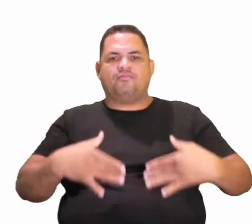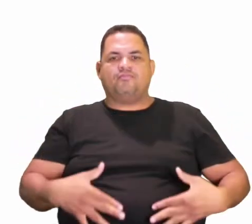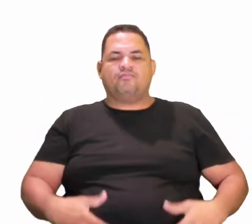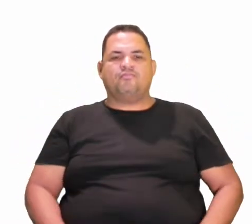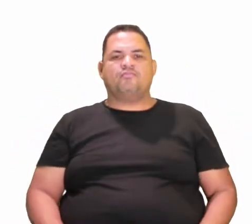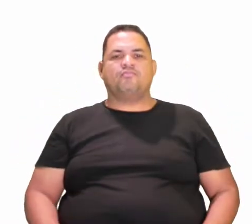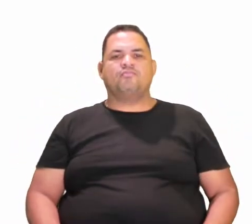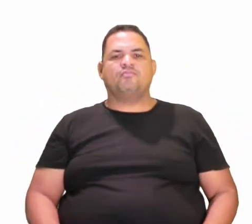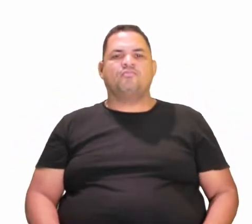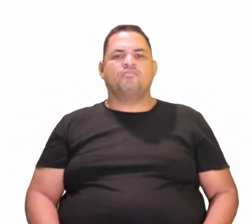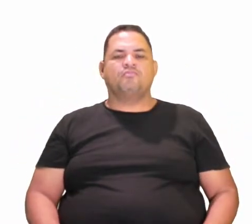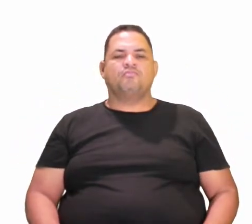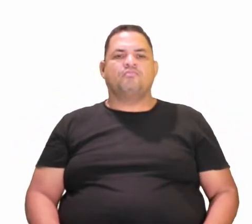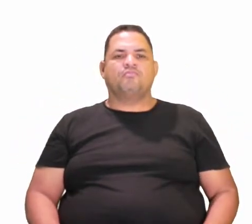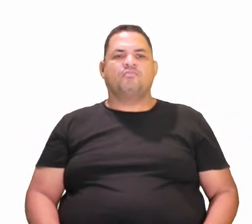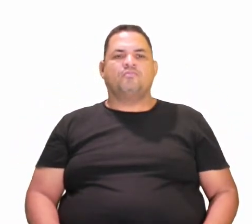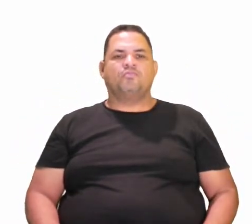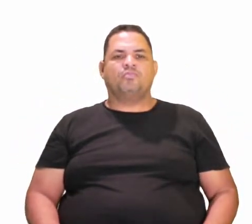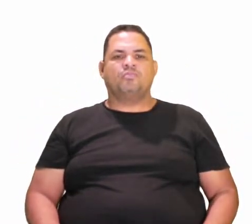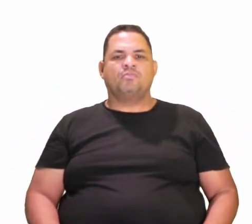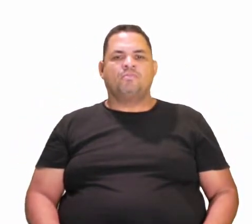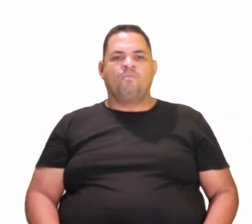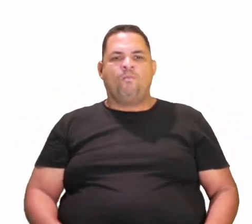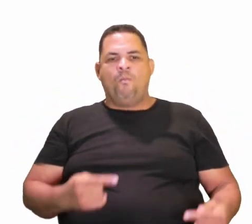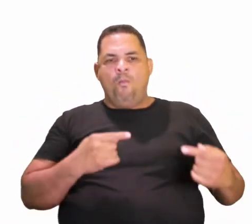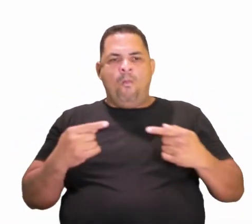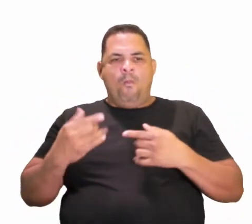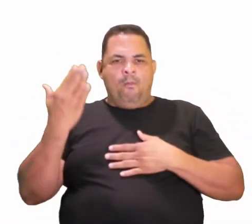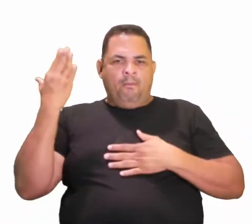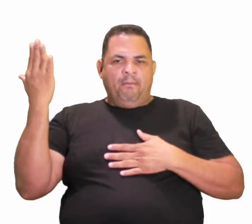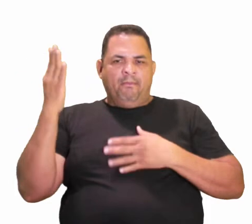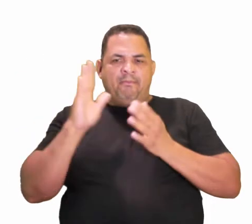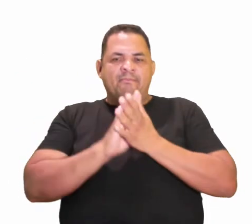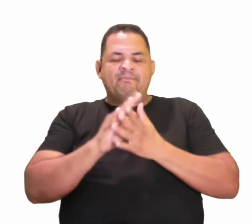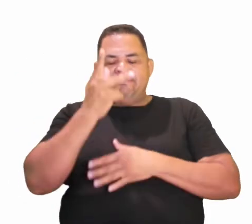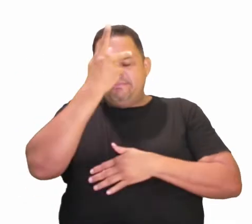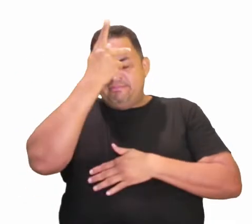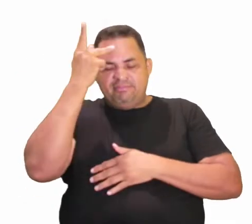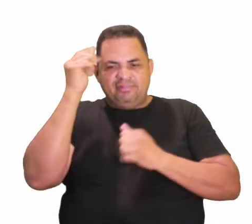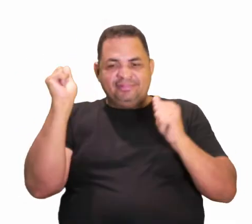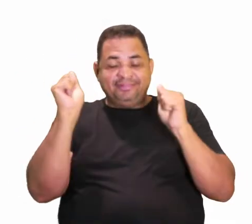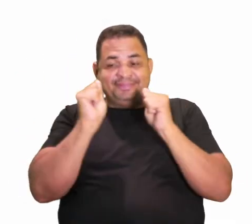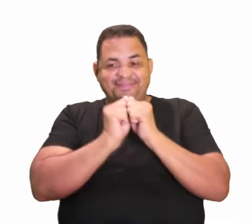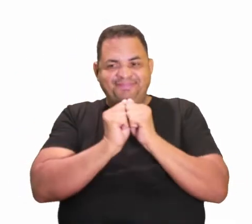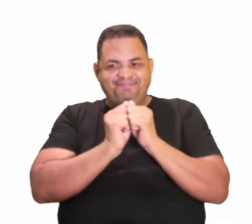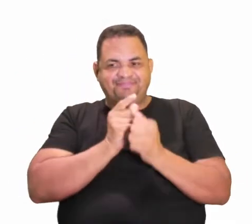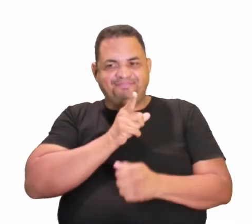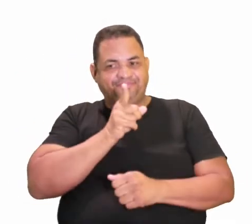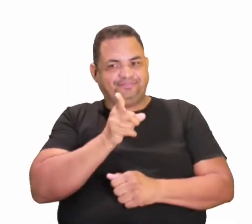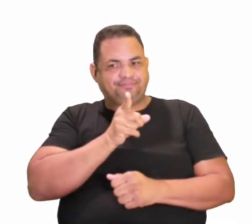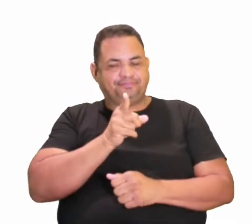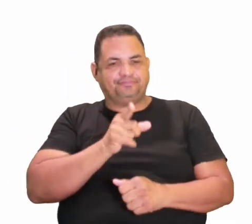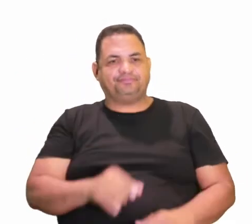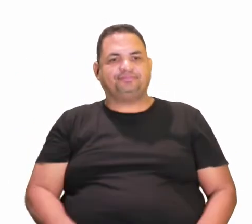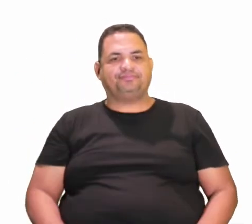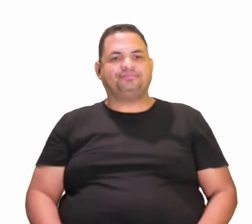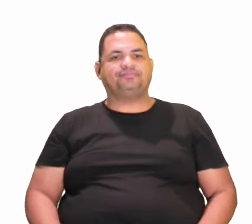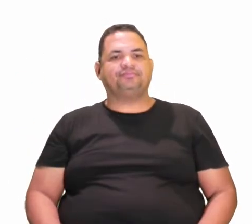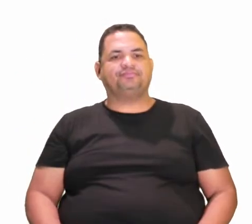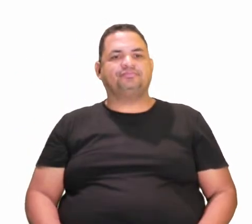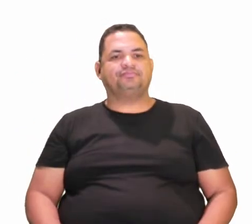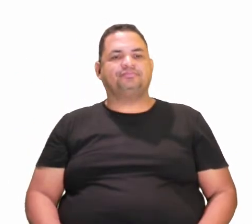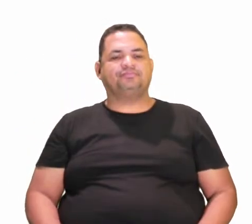this. This refere-se a algo, alguém que está próximo de você.